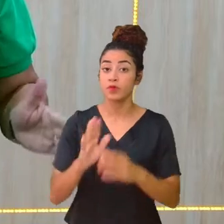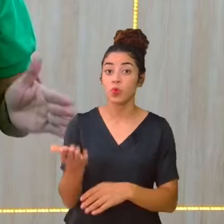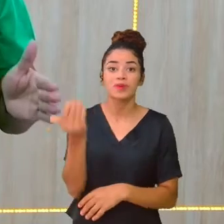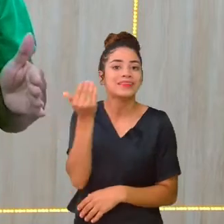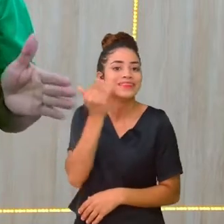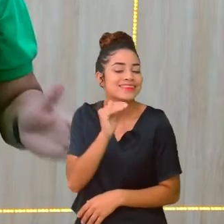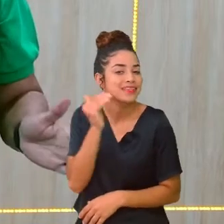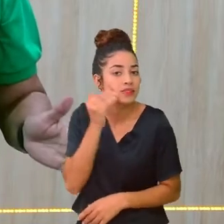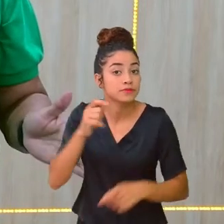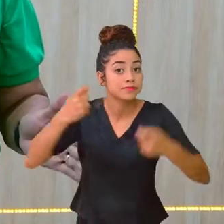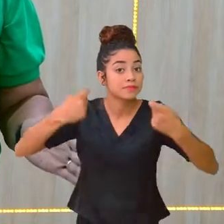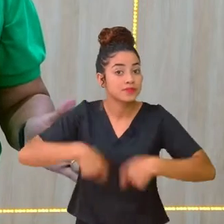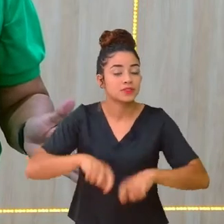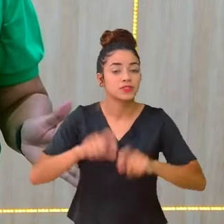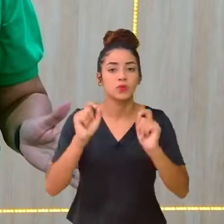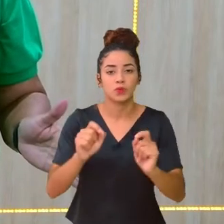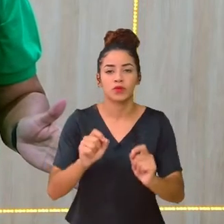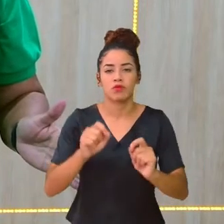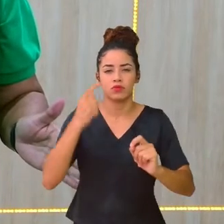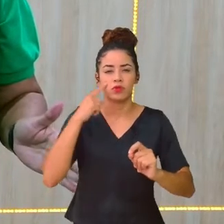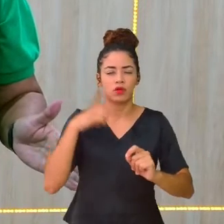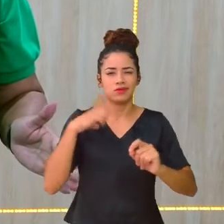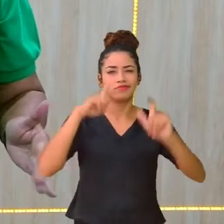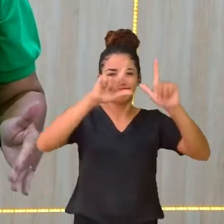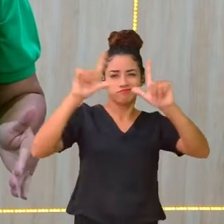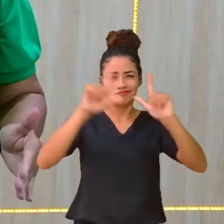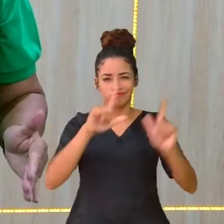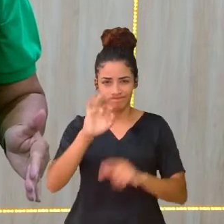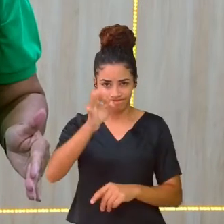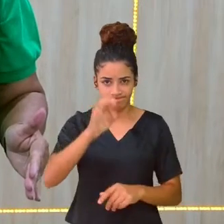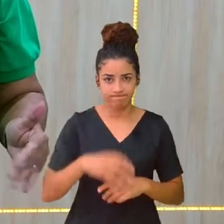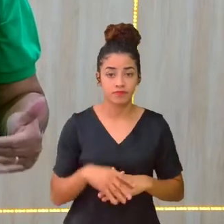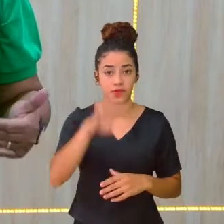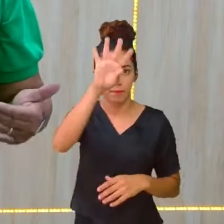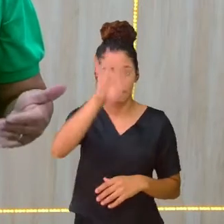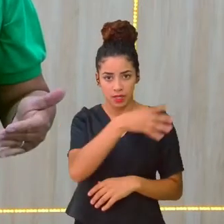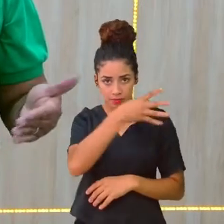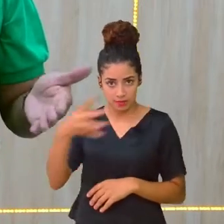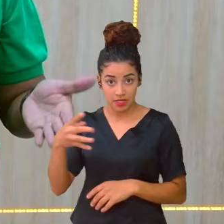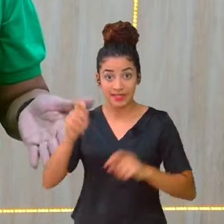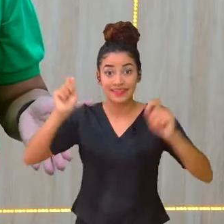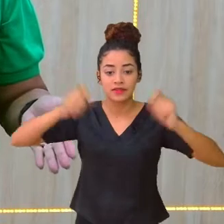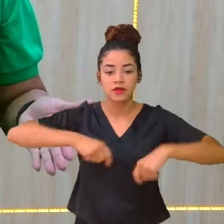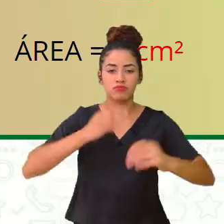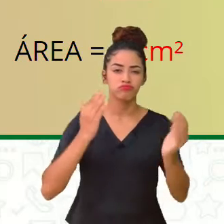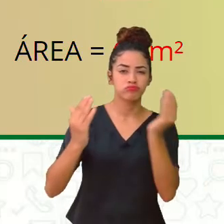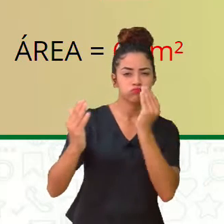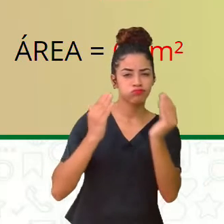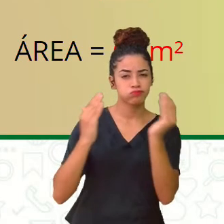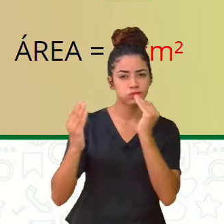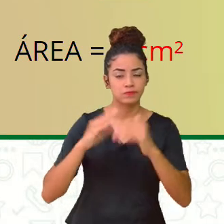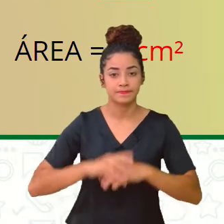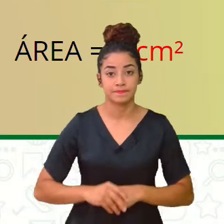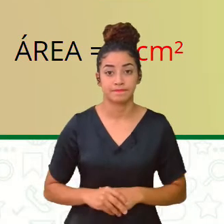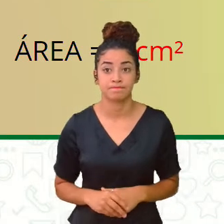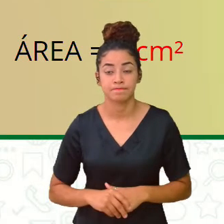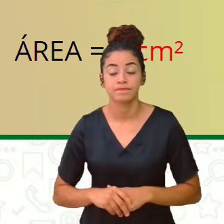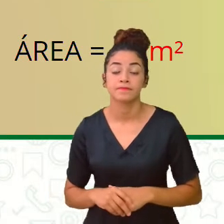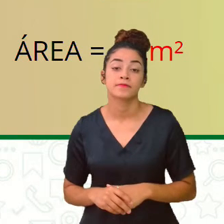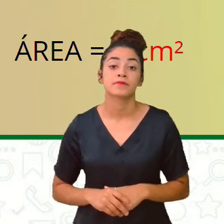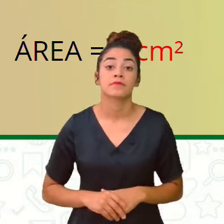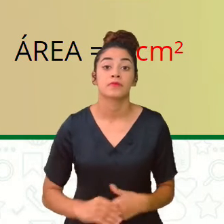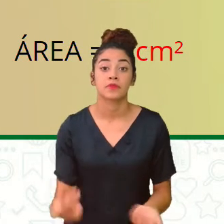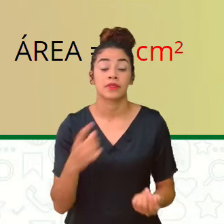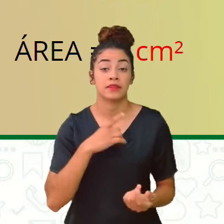estão numa malha quadriculada, né? E aí eu posso fazer a comparação.